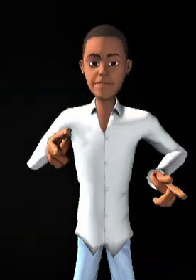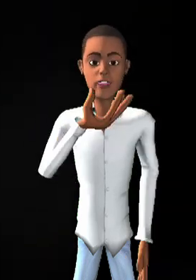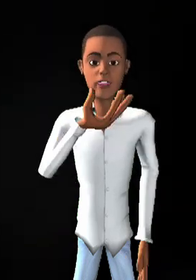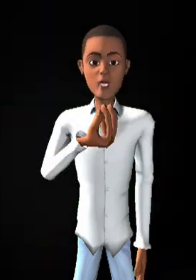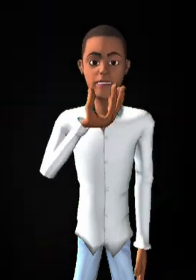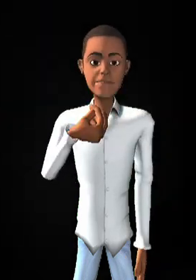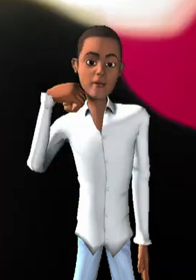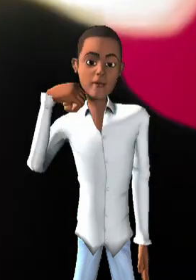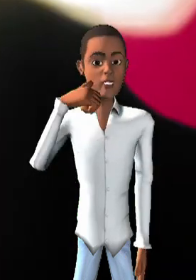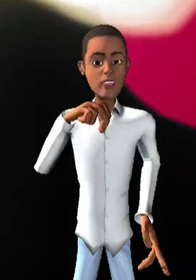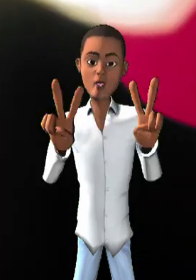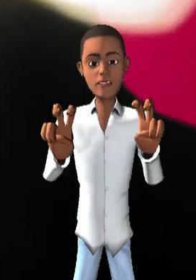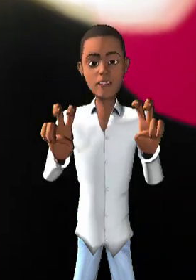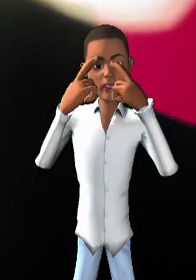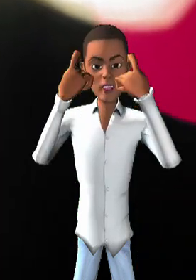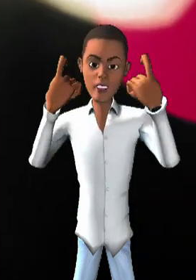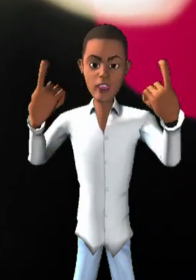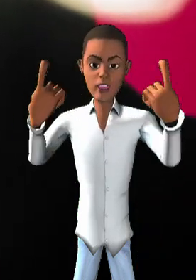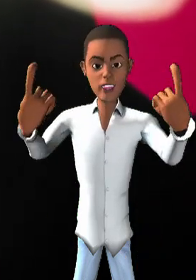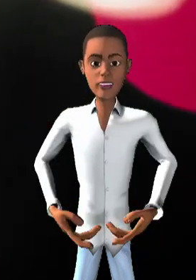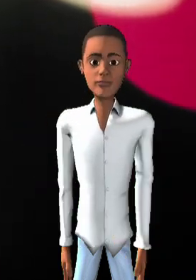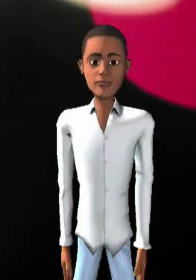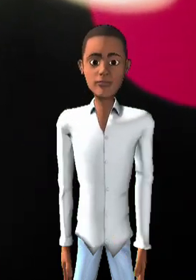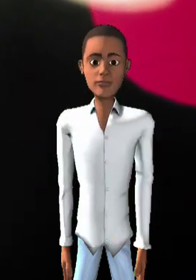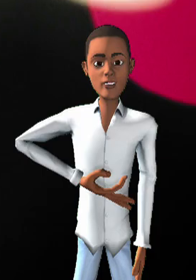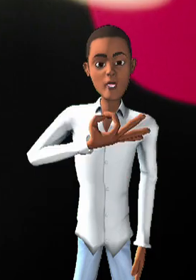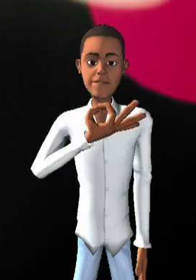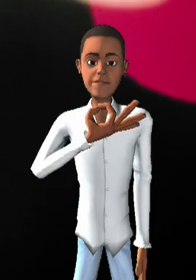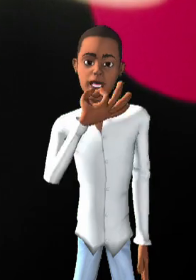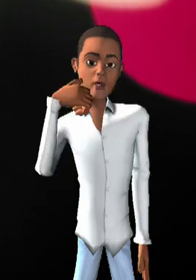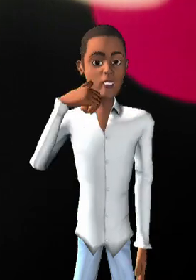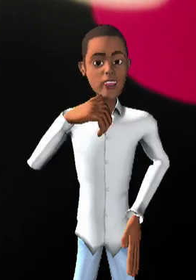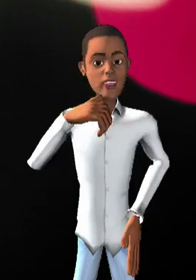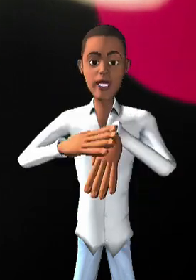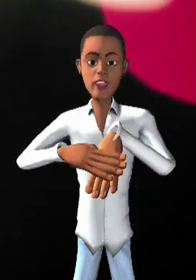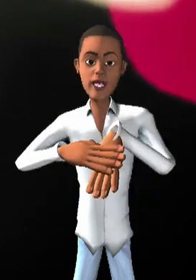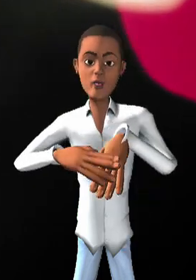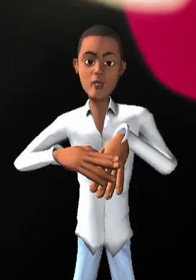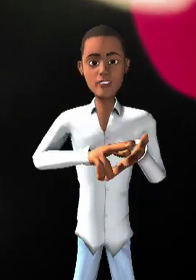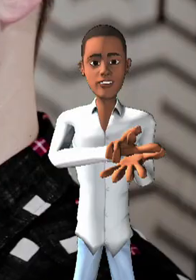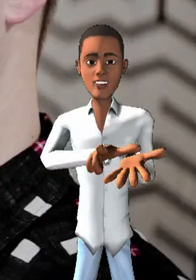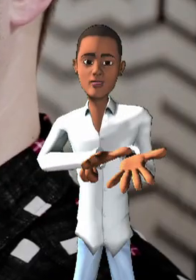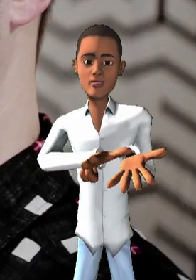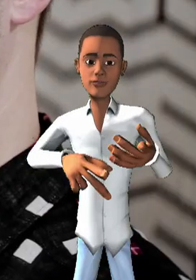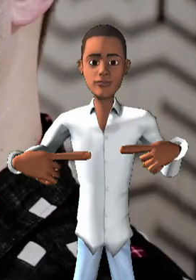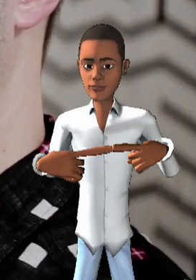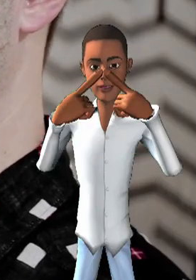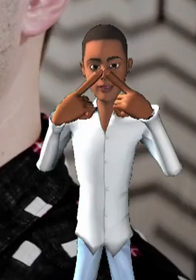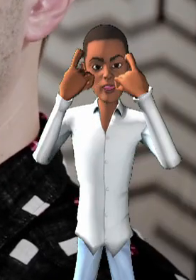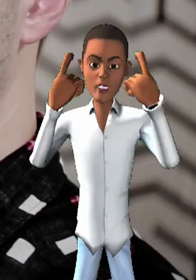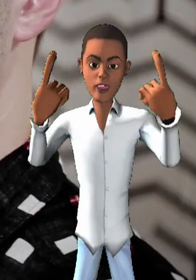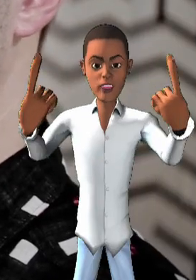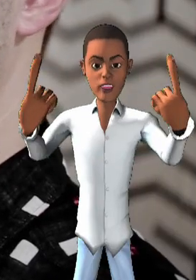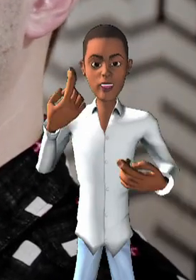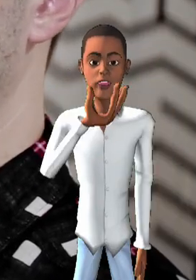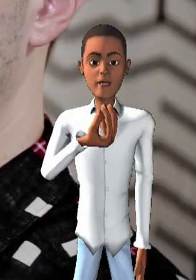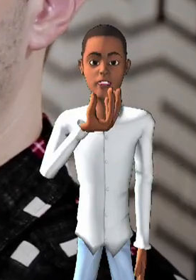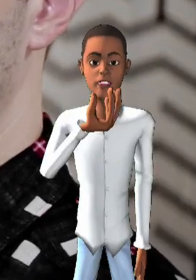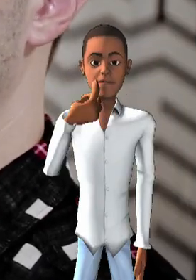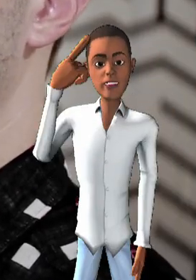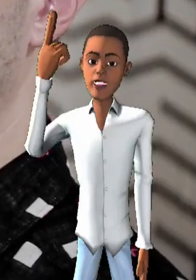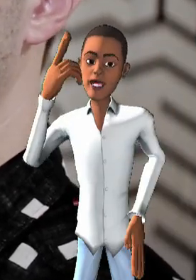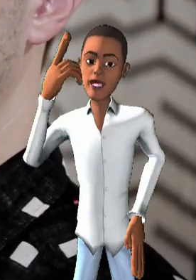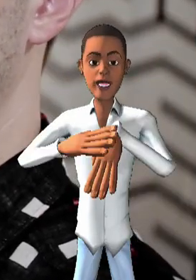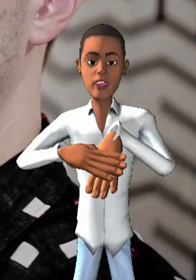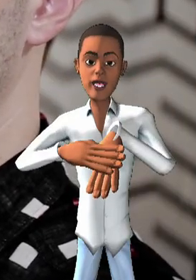descompasso muito grande entre o gênero feminino e masculino. O gênero feminino percebe muito mais outras atitudes como